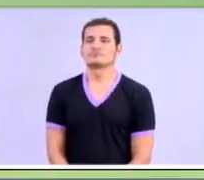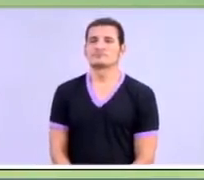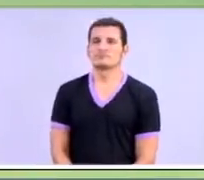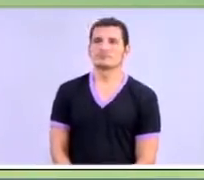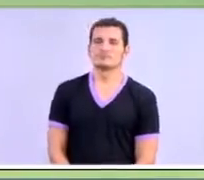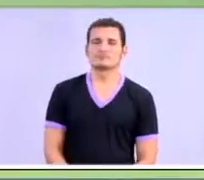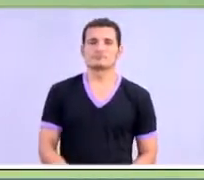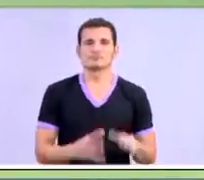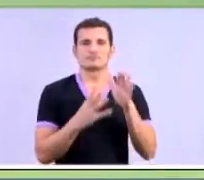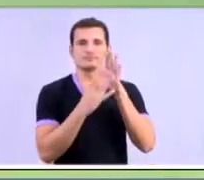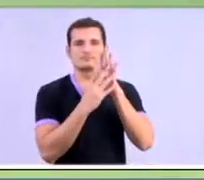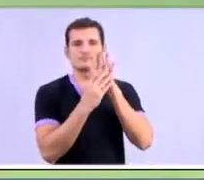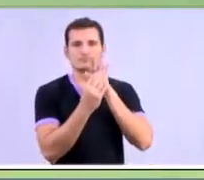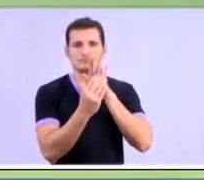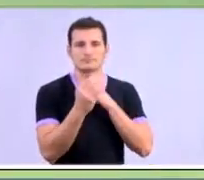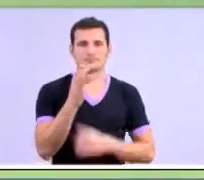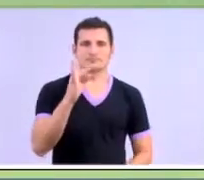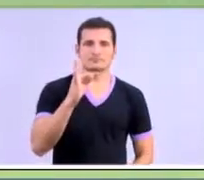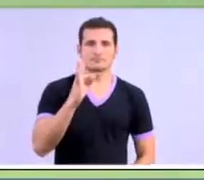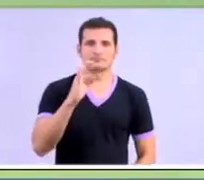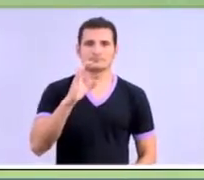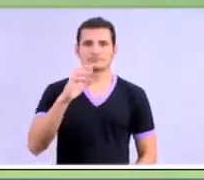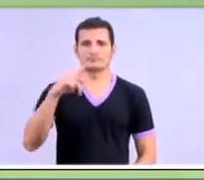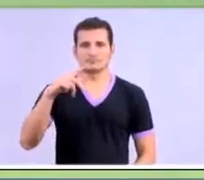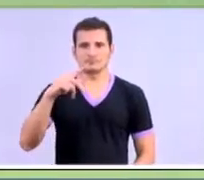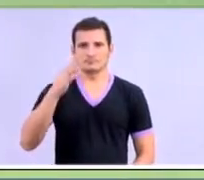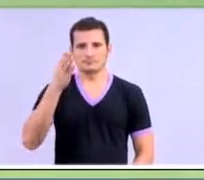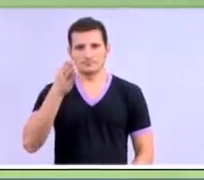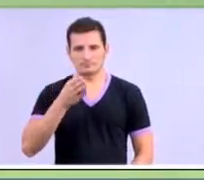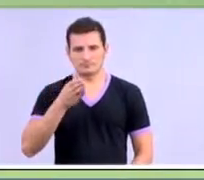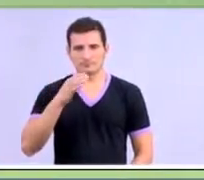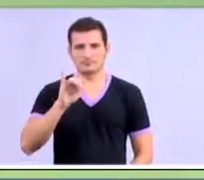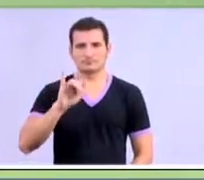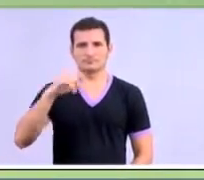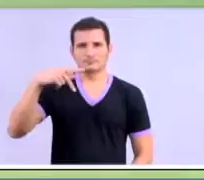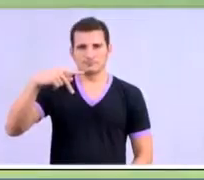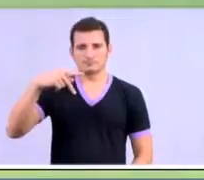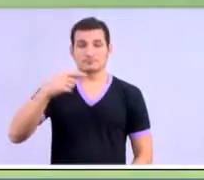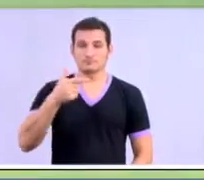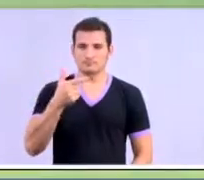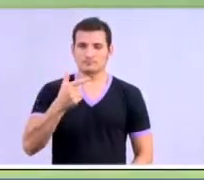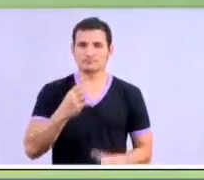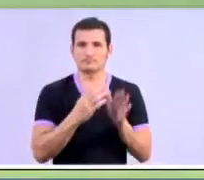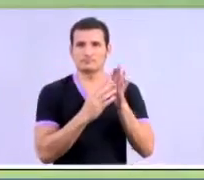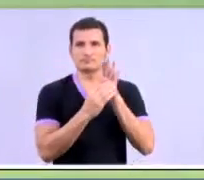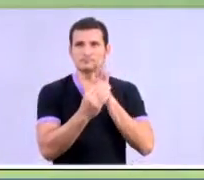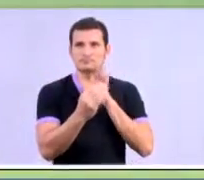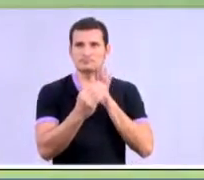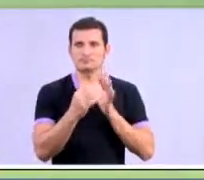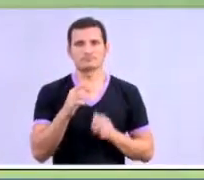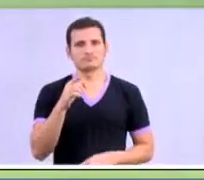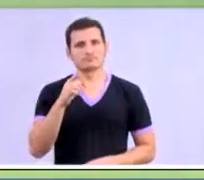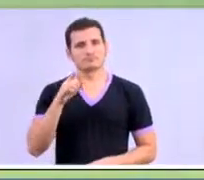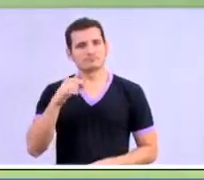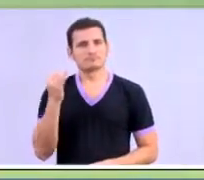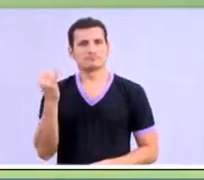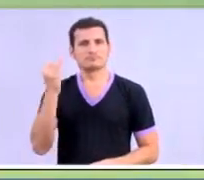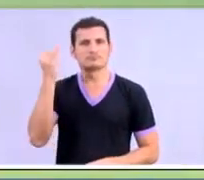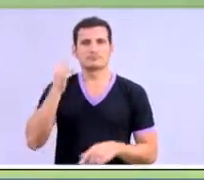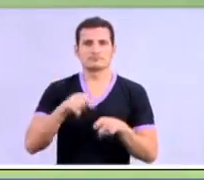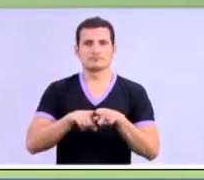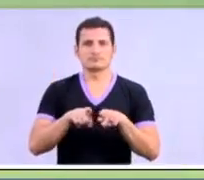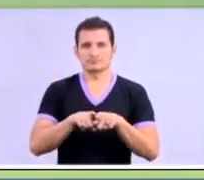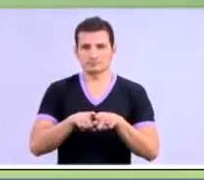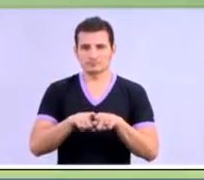Modelo TCP/IP, nosso segundo modelo que nós vamos trabalhar na aula de hoje, que é também muito importante. Por mais que